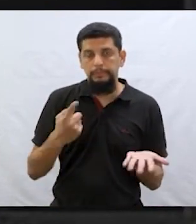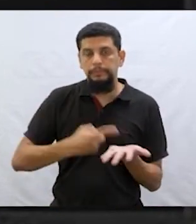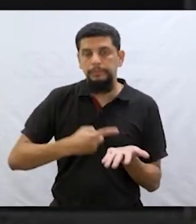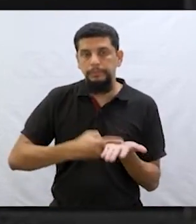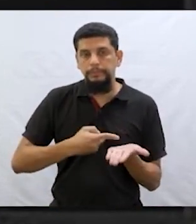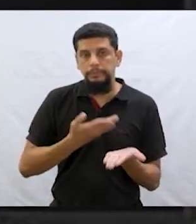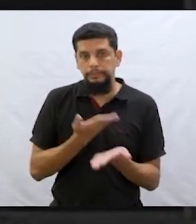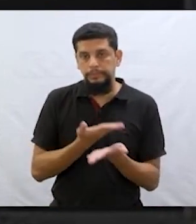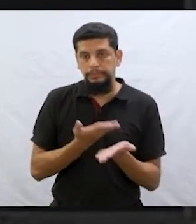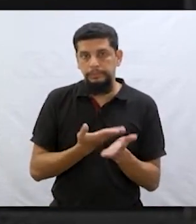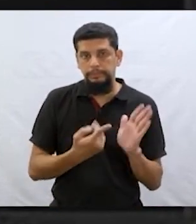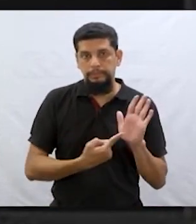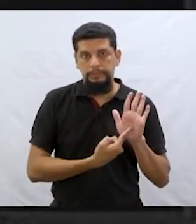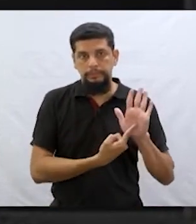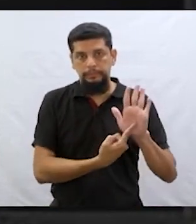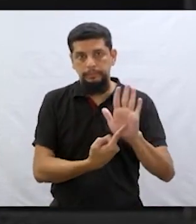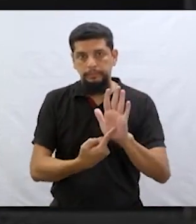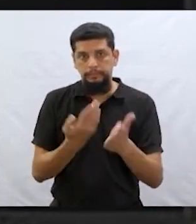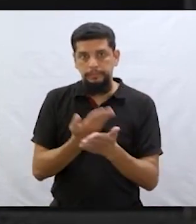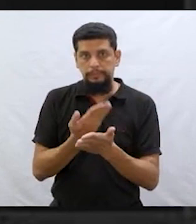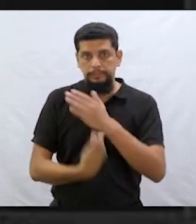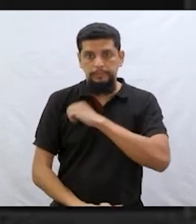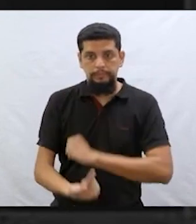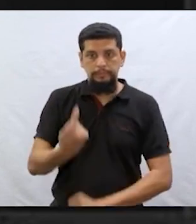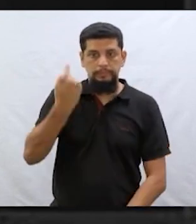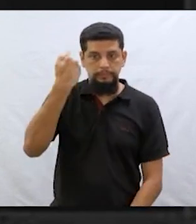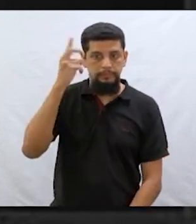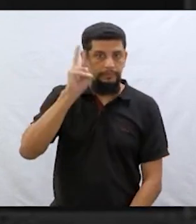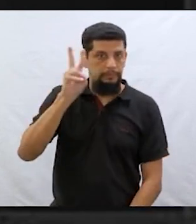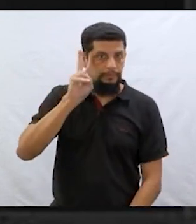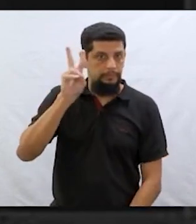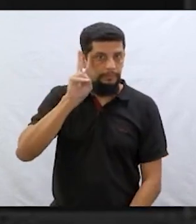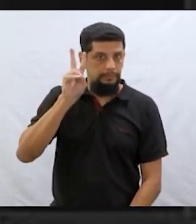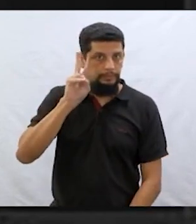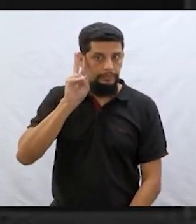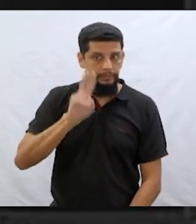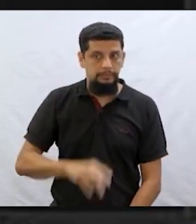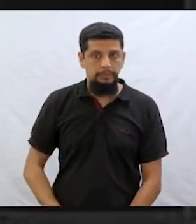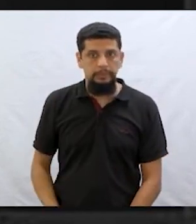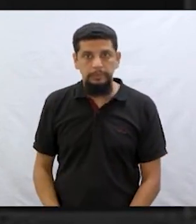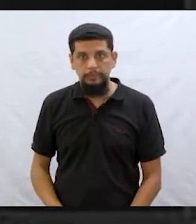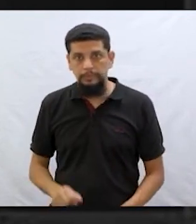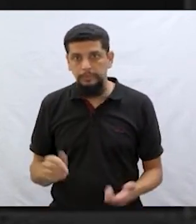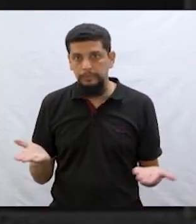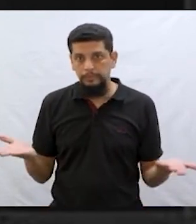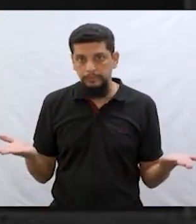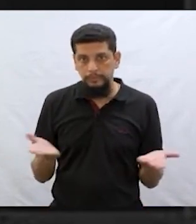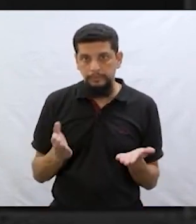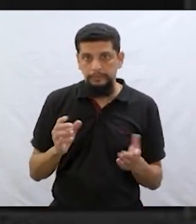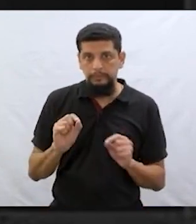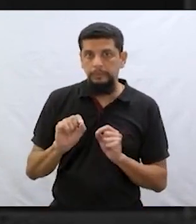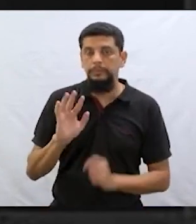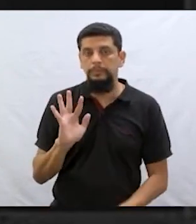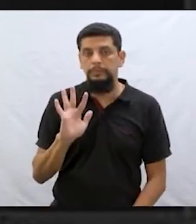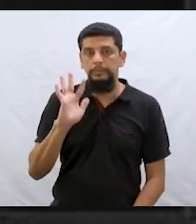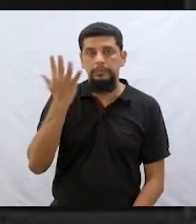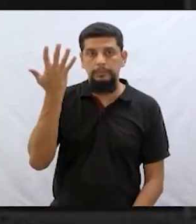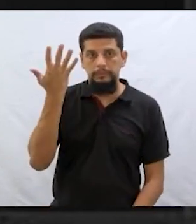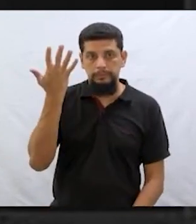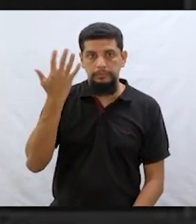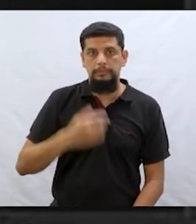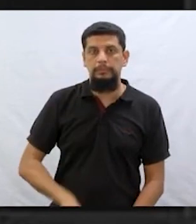combinamos para essa aula? A apresentação das aulas anteriores, que nós lembramos que teve o piquenique, que teve, né, o que aconteceu